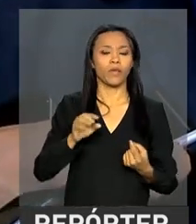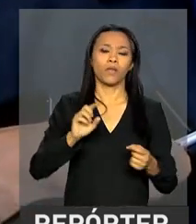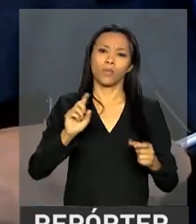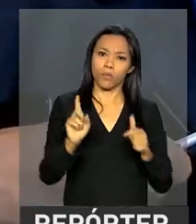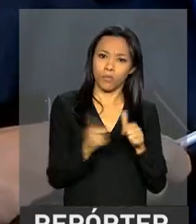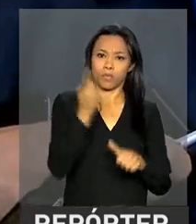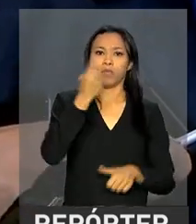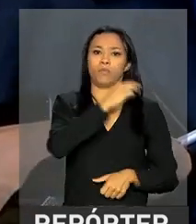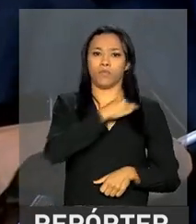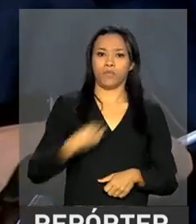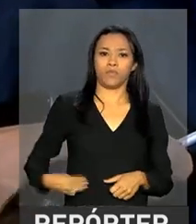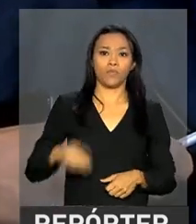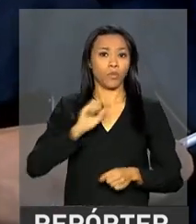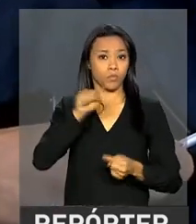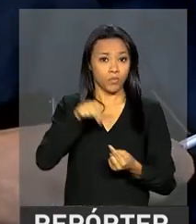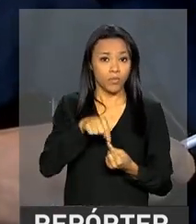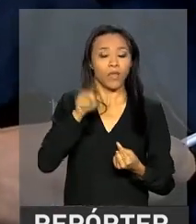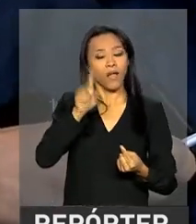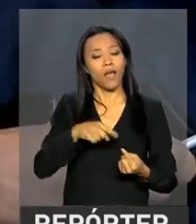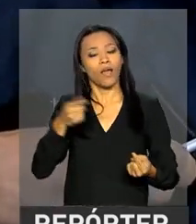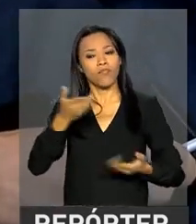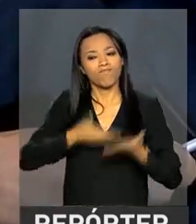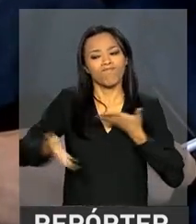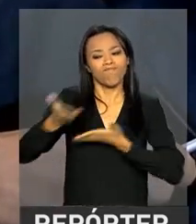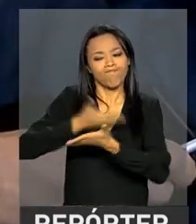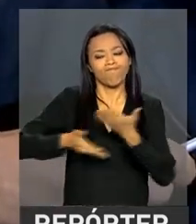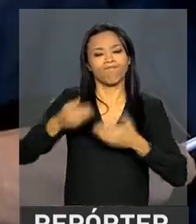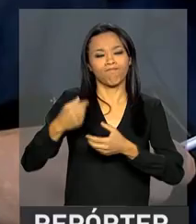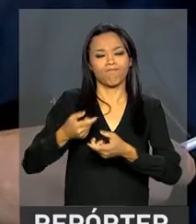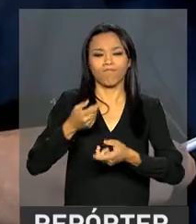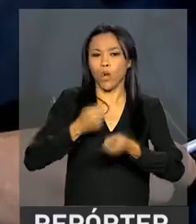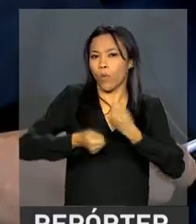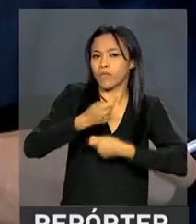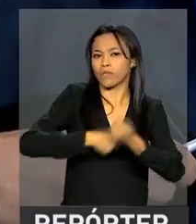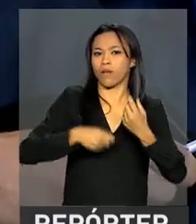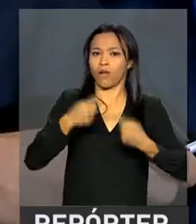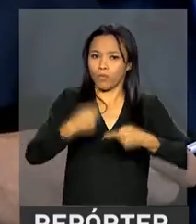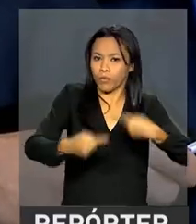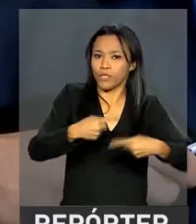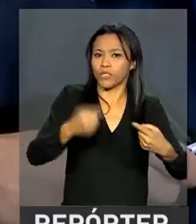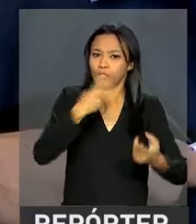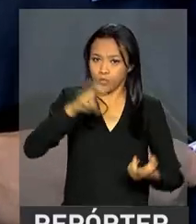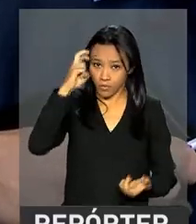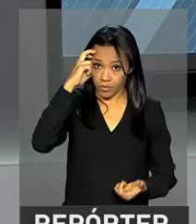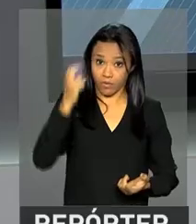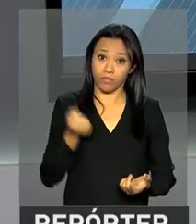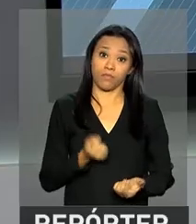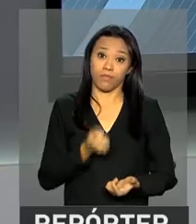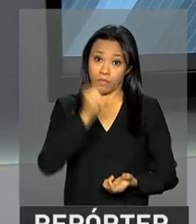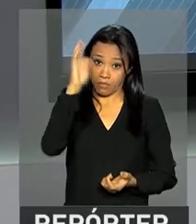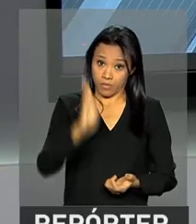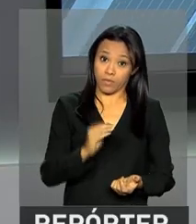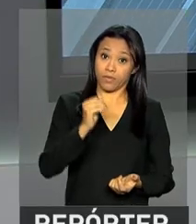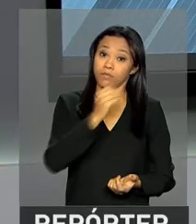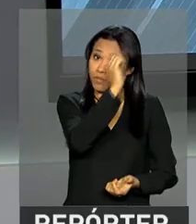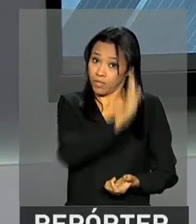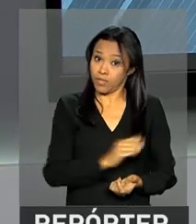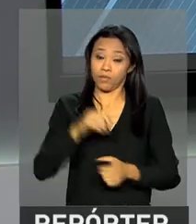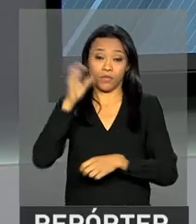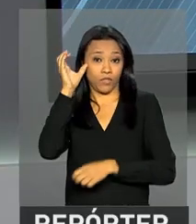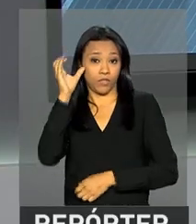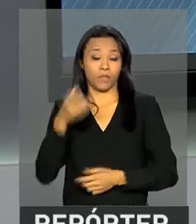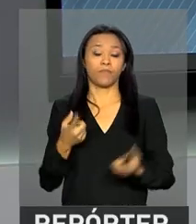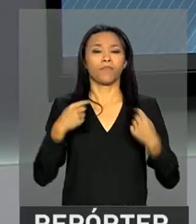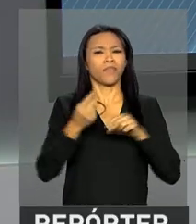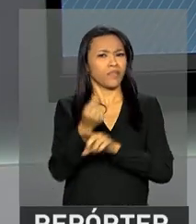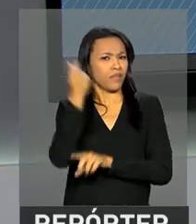incrementar e incentivar a relação comercial, política, cultural entre o Brasil e a China. Desde 2009,